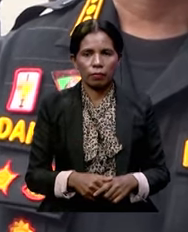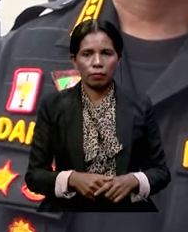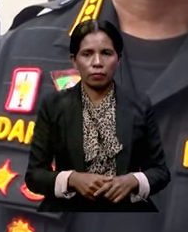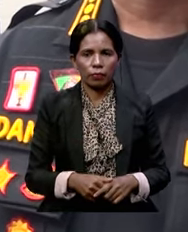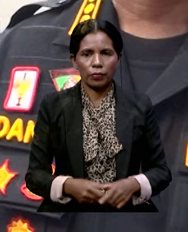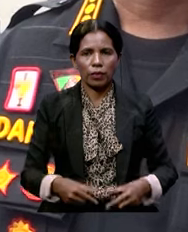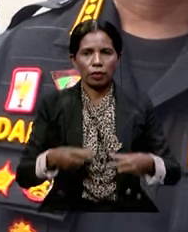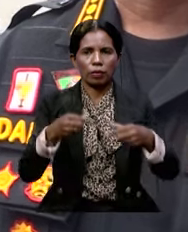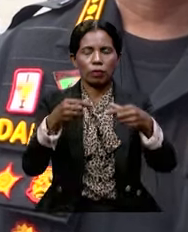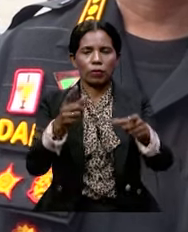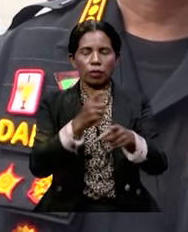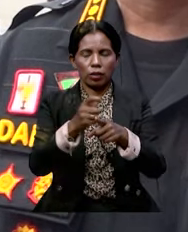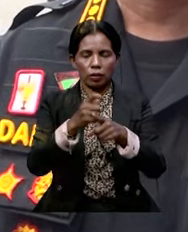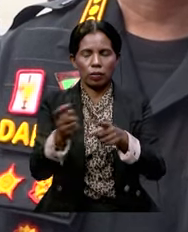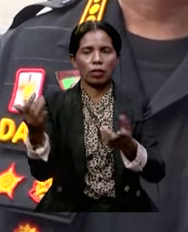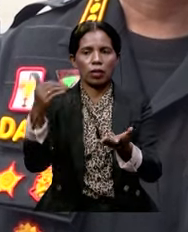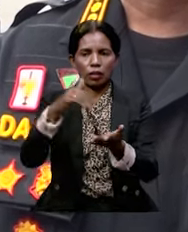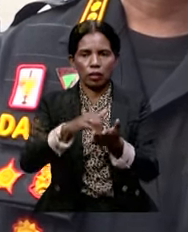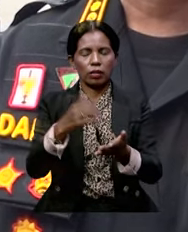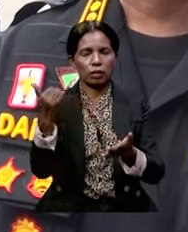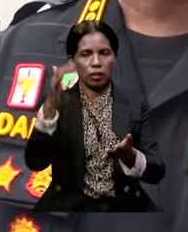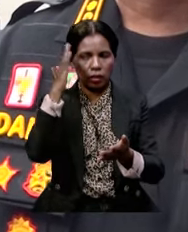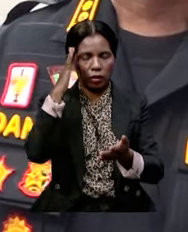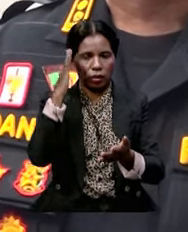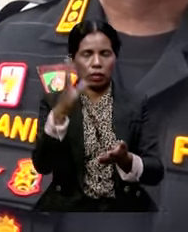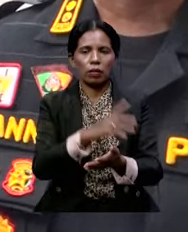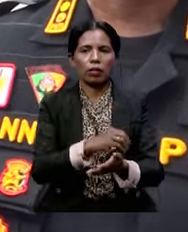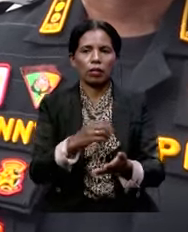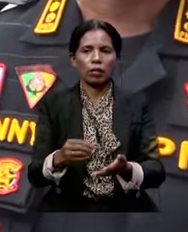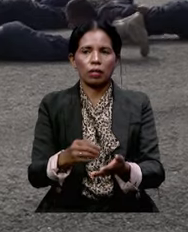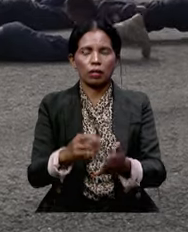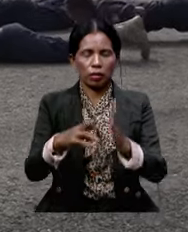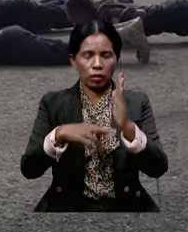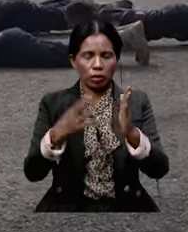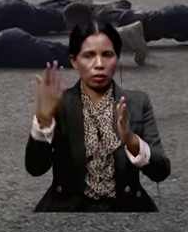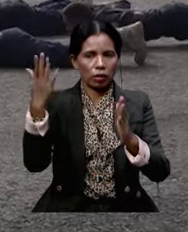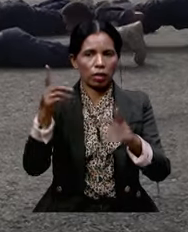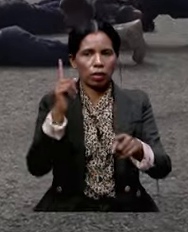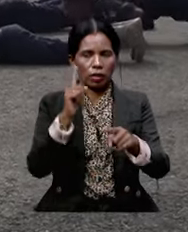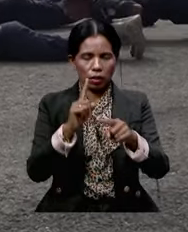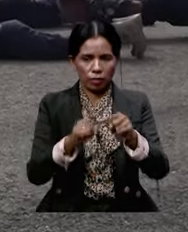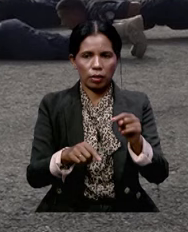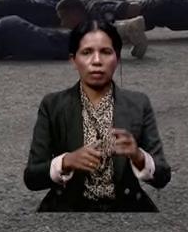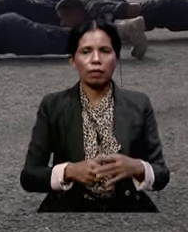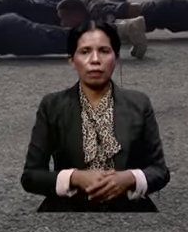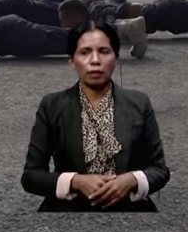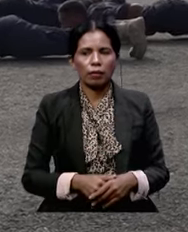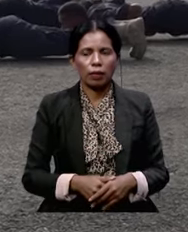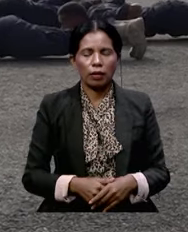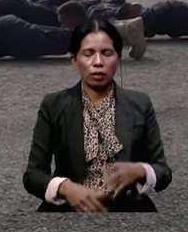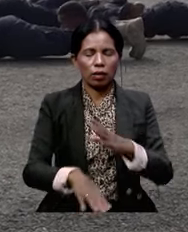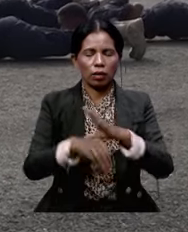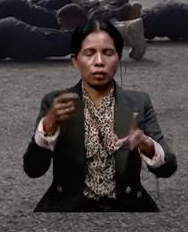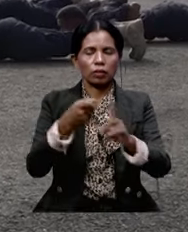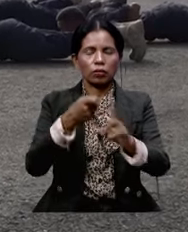fo retrenamento será nessa né para ser hanoe para e a medida ser retreno né la bela fora o si